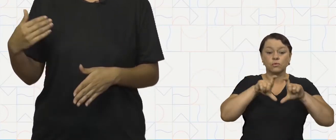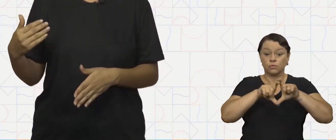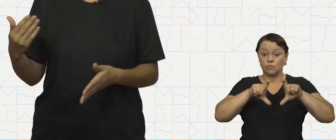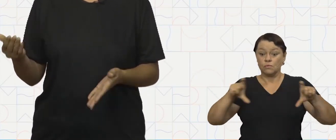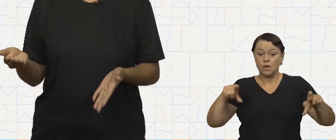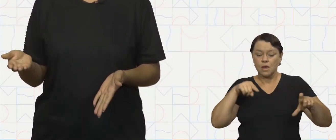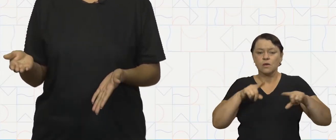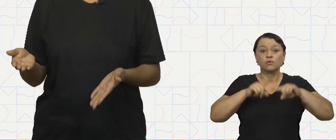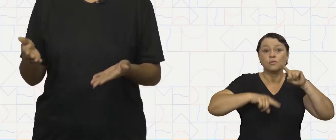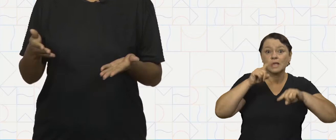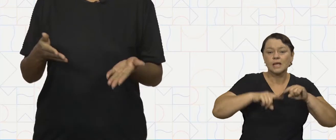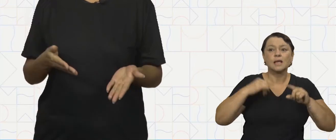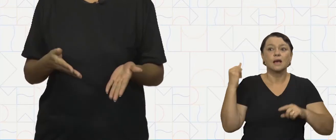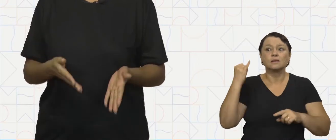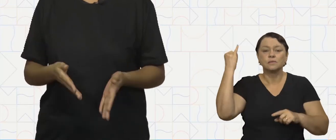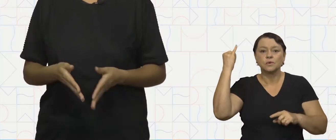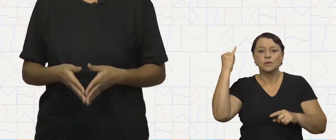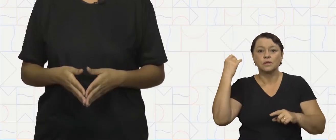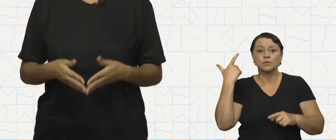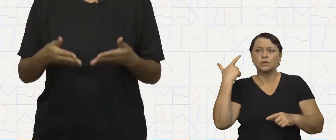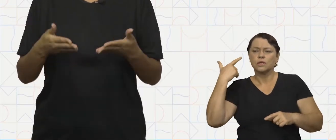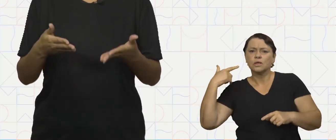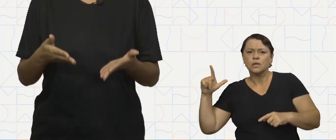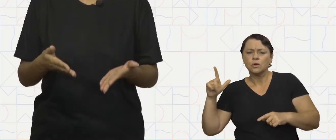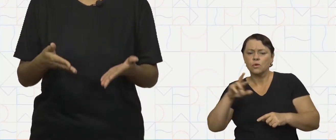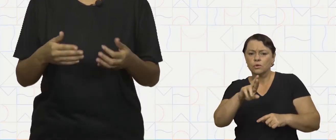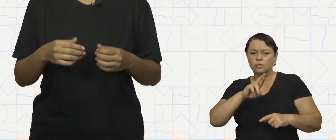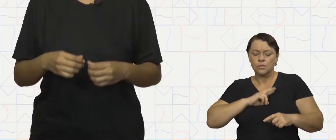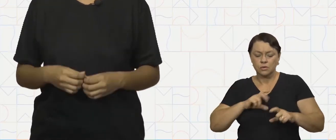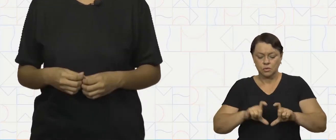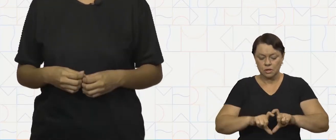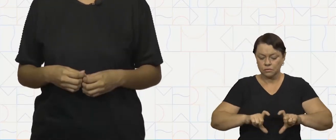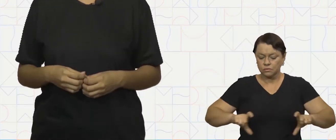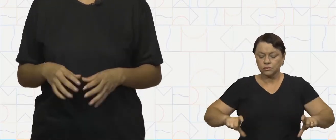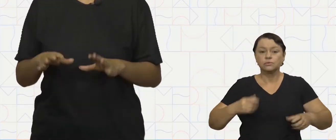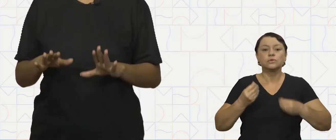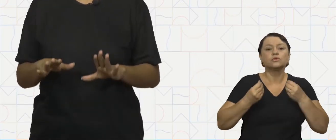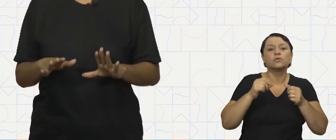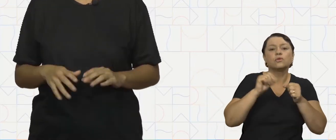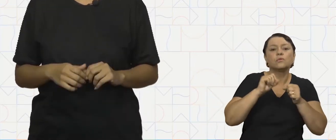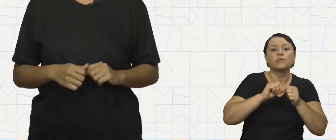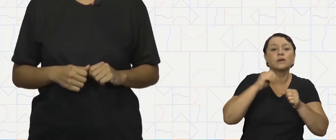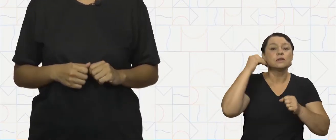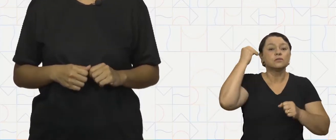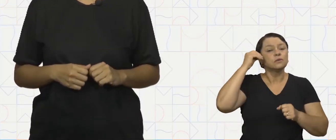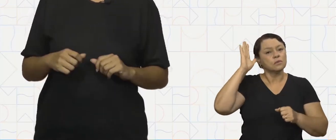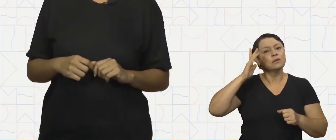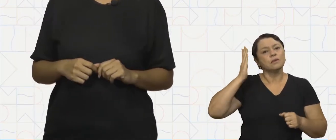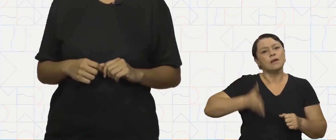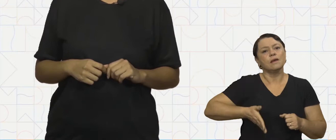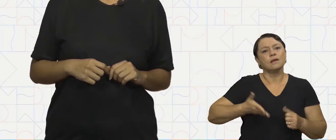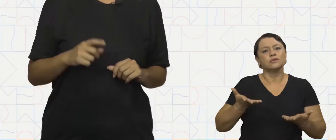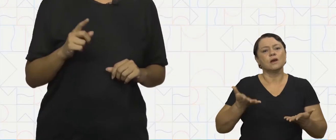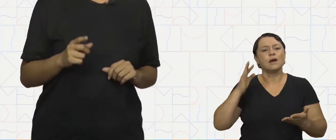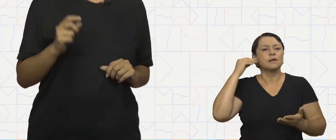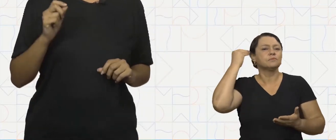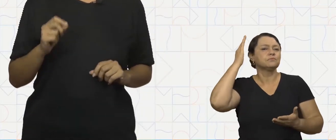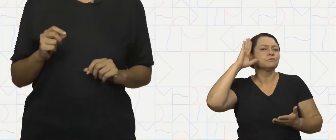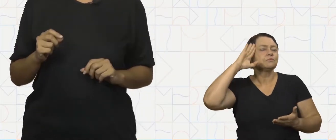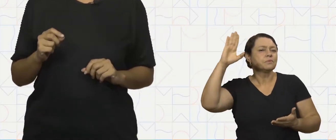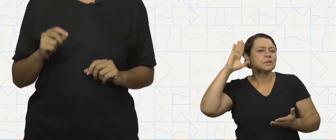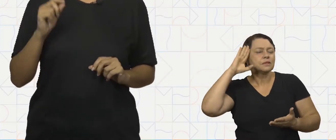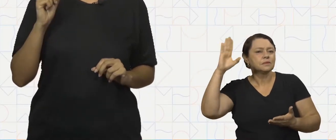outros poderiam até mesmo me dizer que a explicação de como fazer o experimento é a parte principal. Mas se